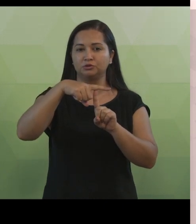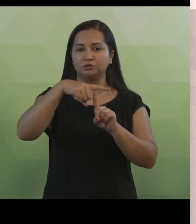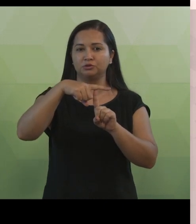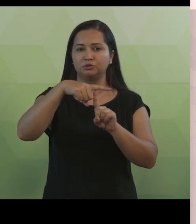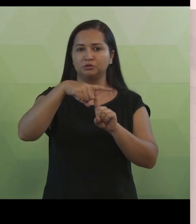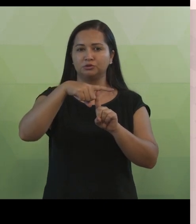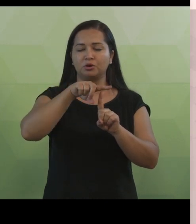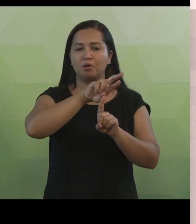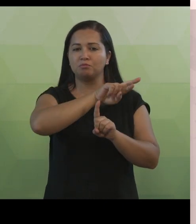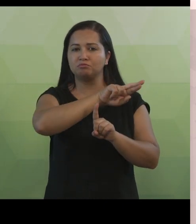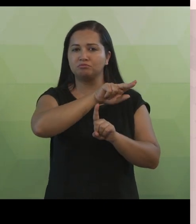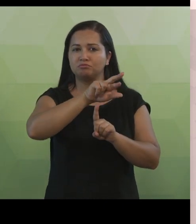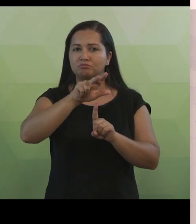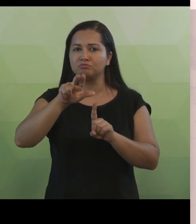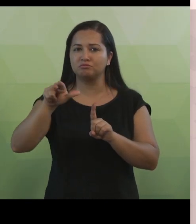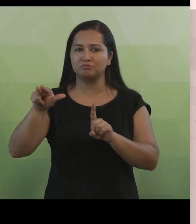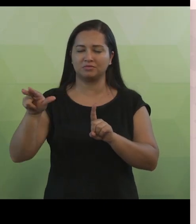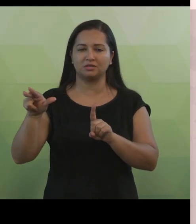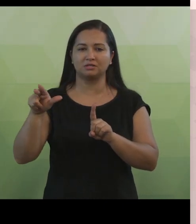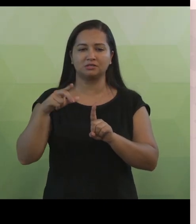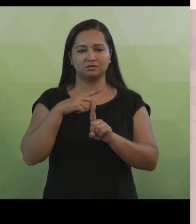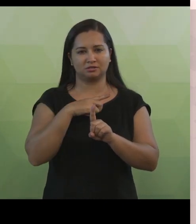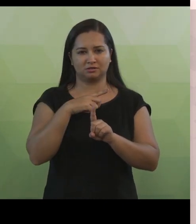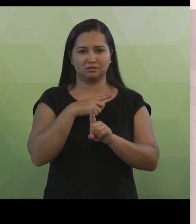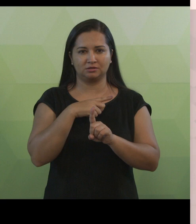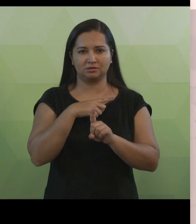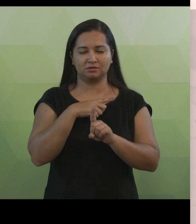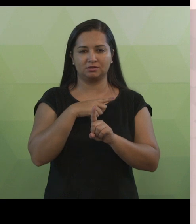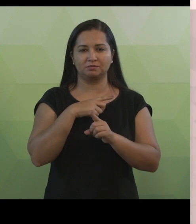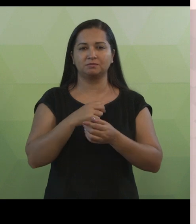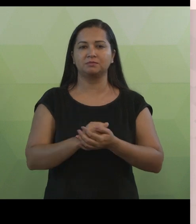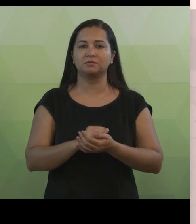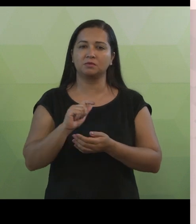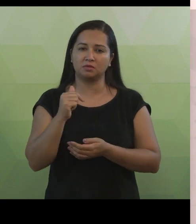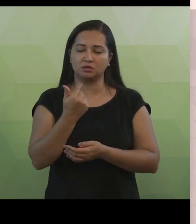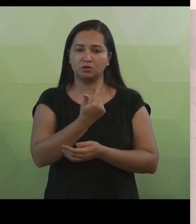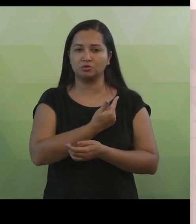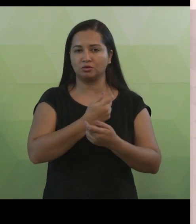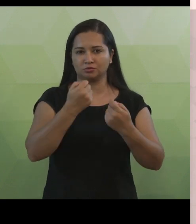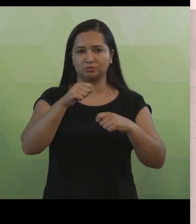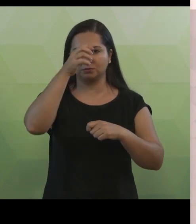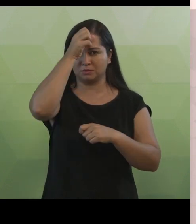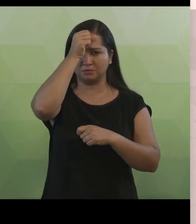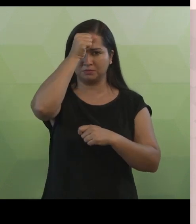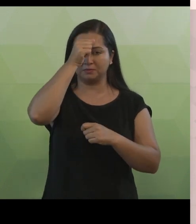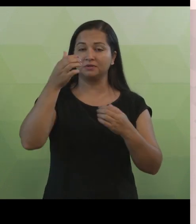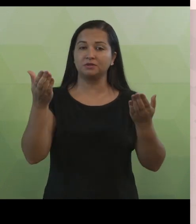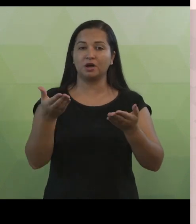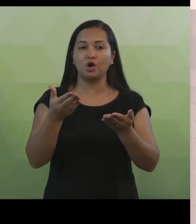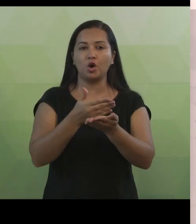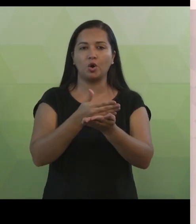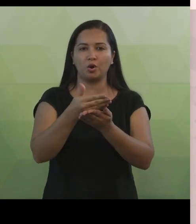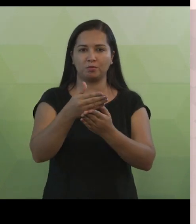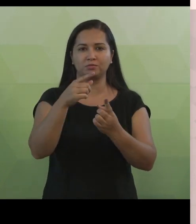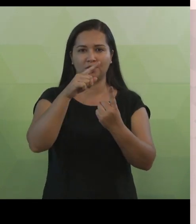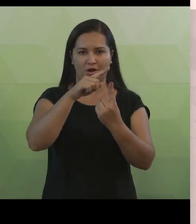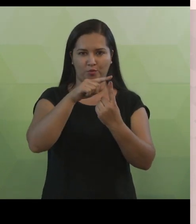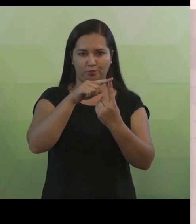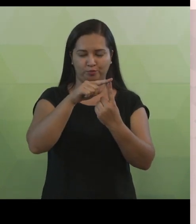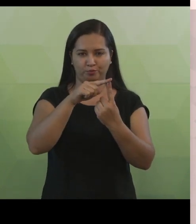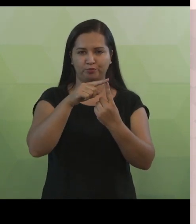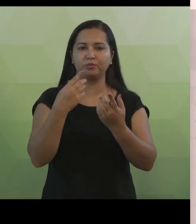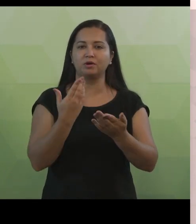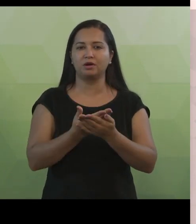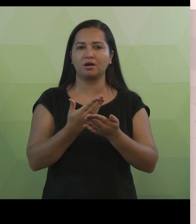algoritmos conhecidos na literatura. Bem, então a nossa aula 1, vamos iniciar